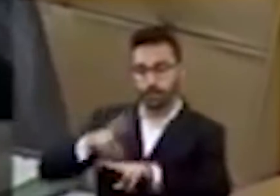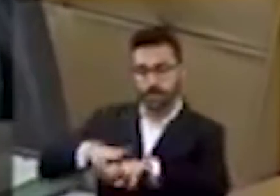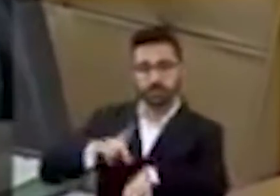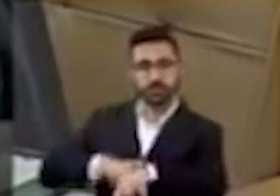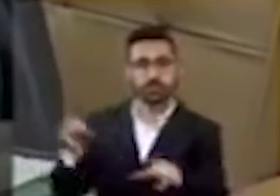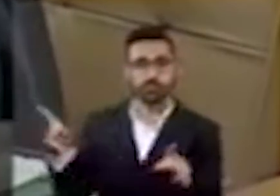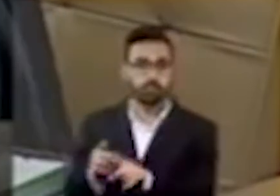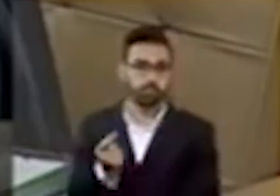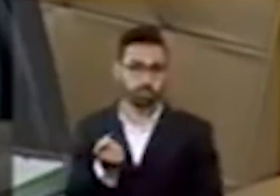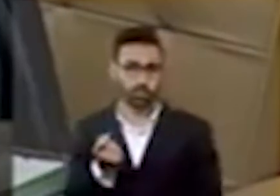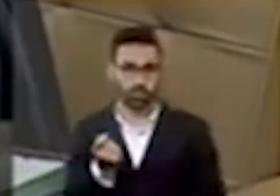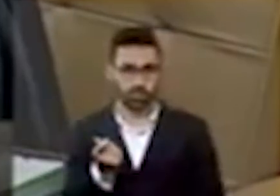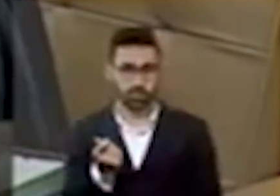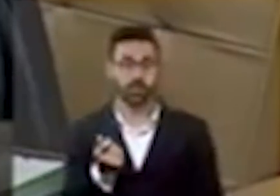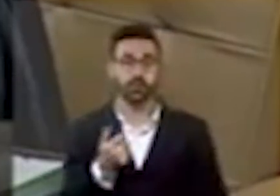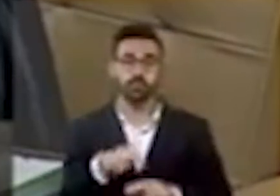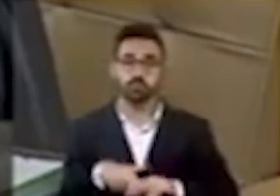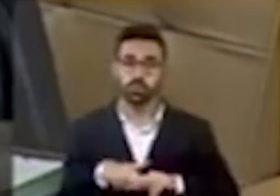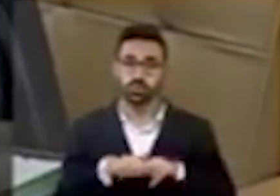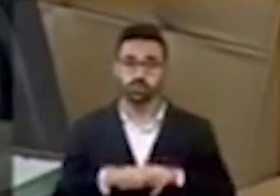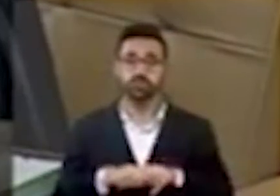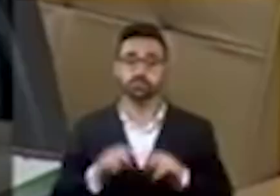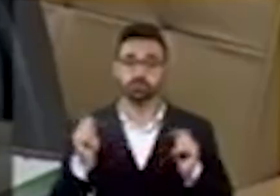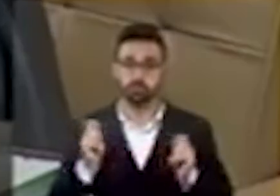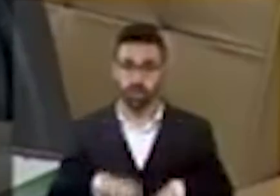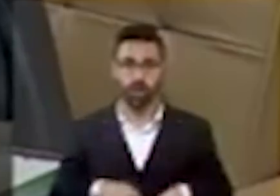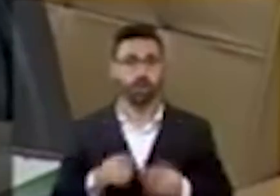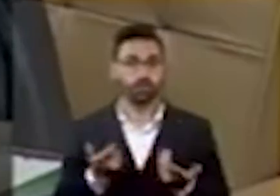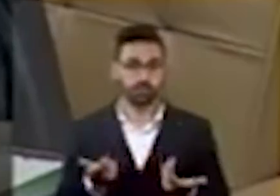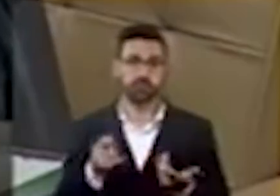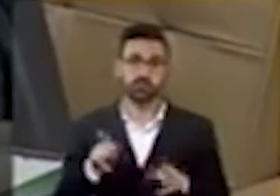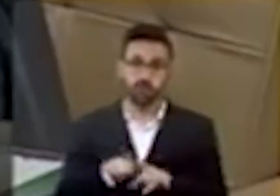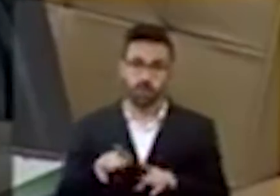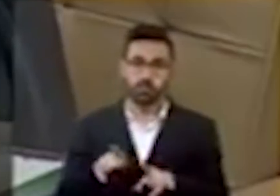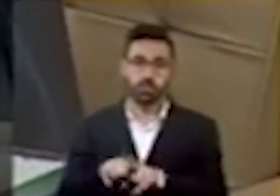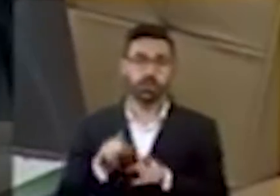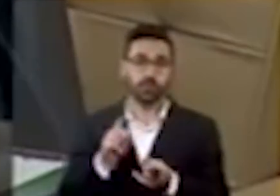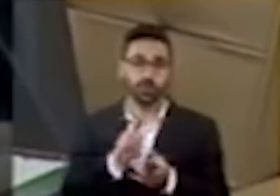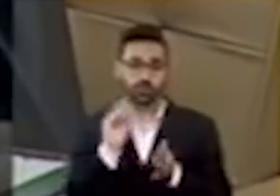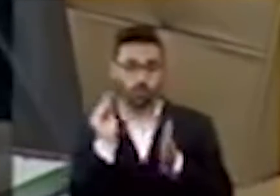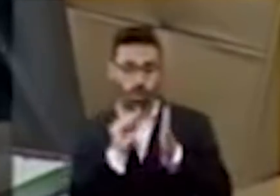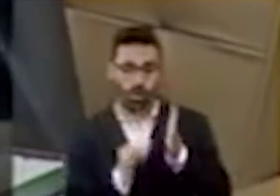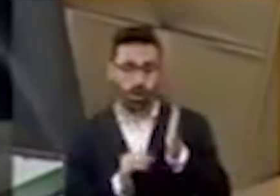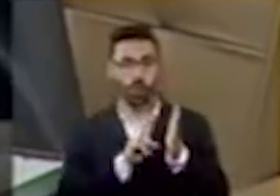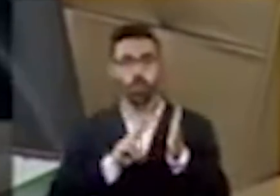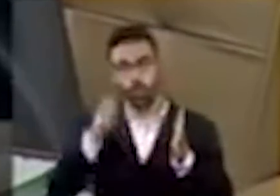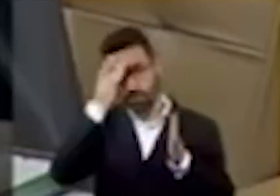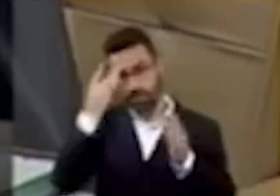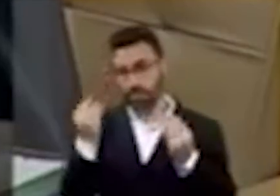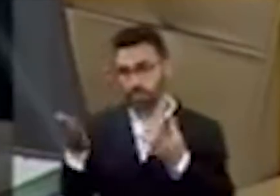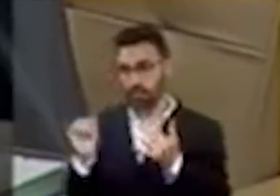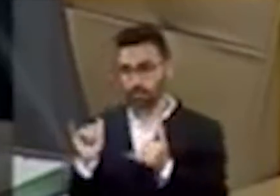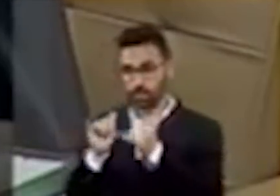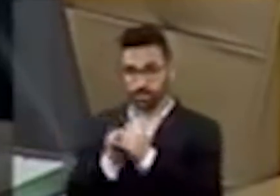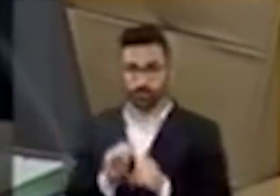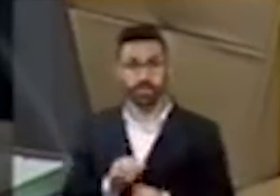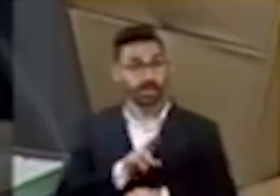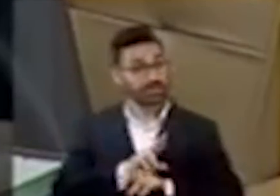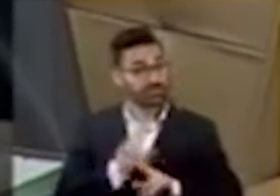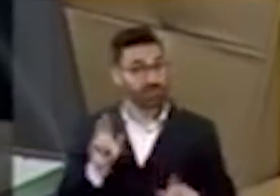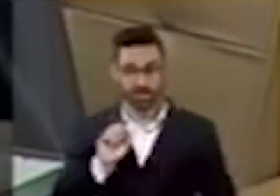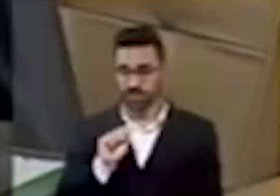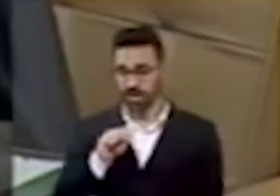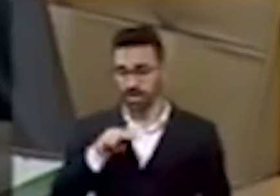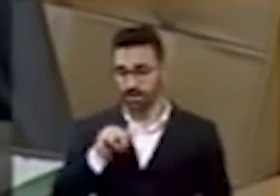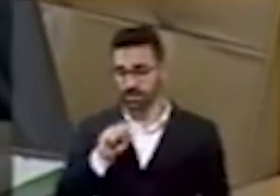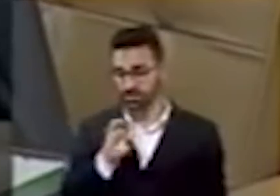ato que o concebe, podem ser indicados nominalmente os beneficiados. Diferentemente da anistia, que se concede por